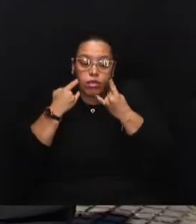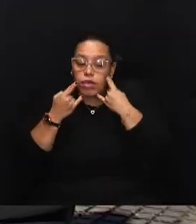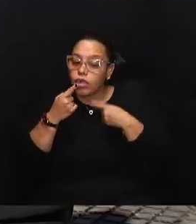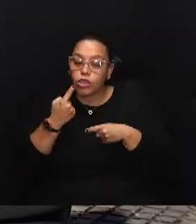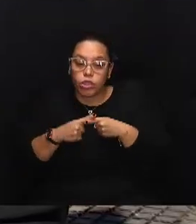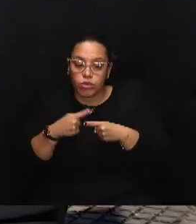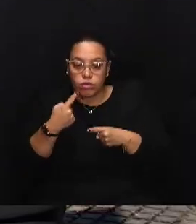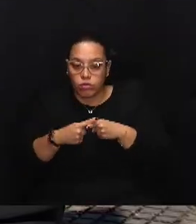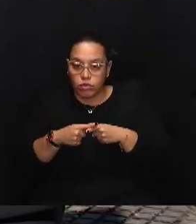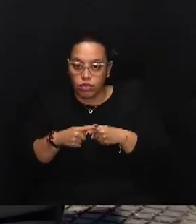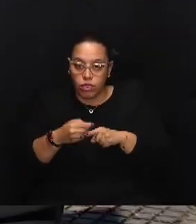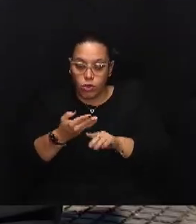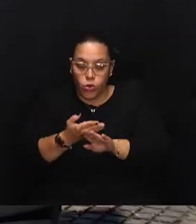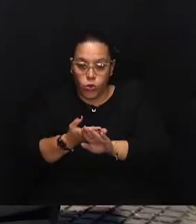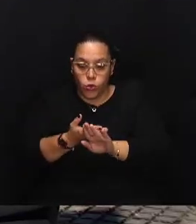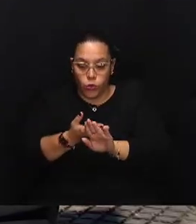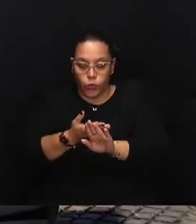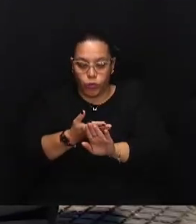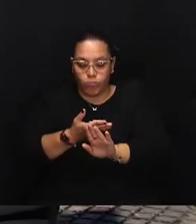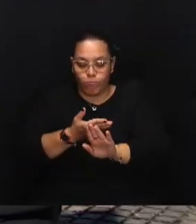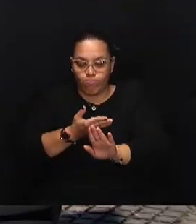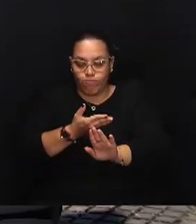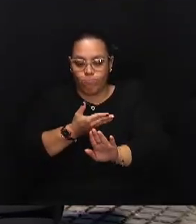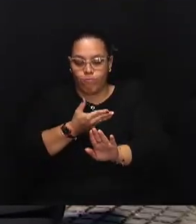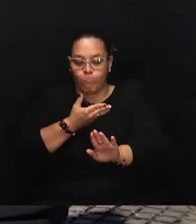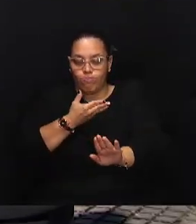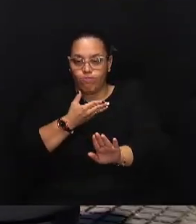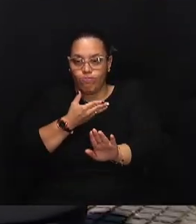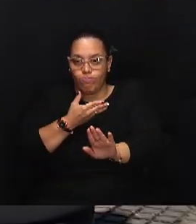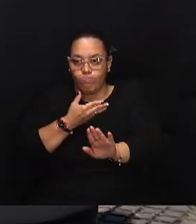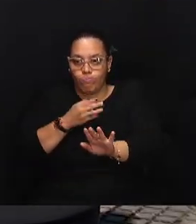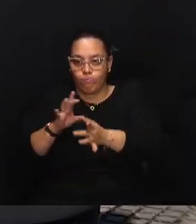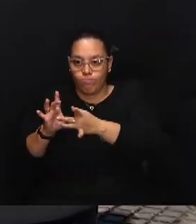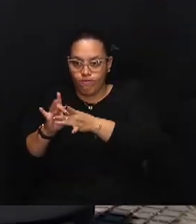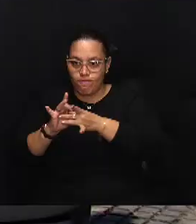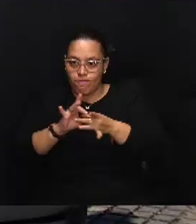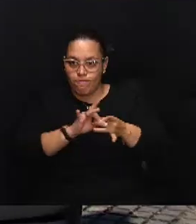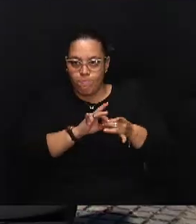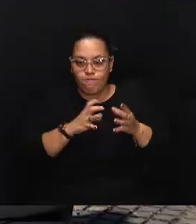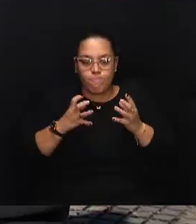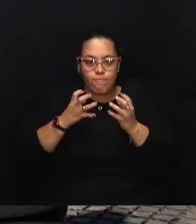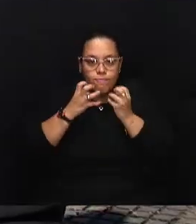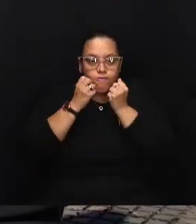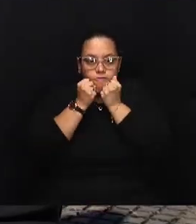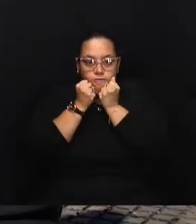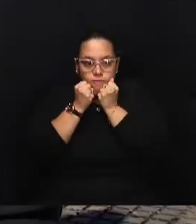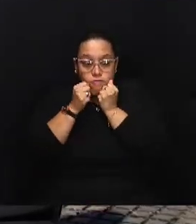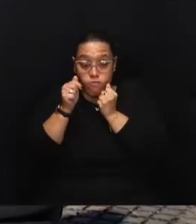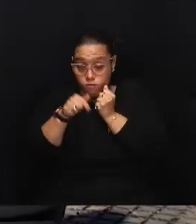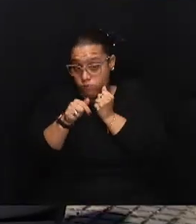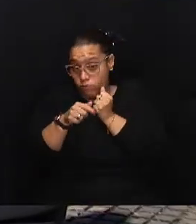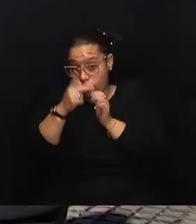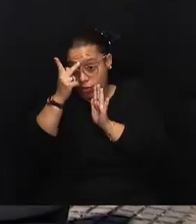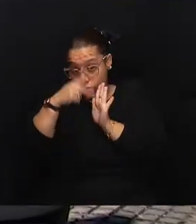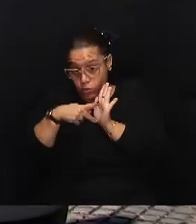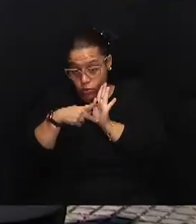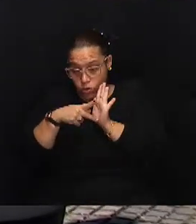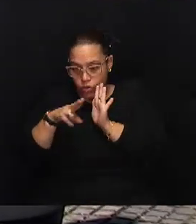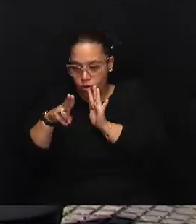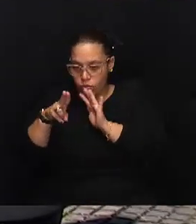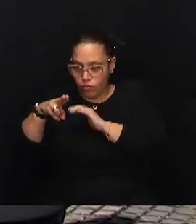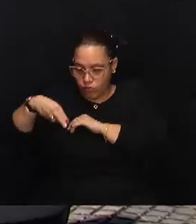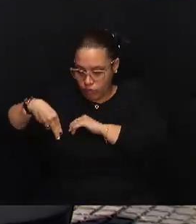porque ela é sempre afastada desse contexto dos patrimônios que estão aqui. E, na verdade, a própria Unesco diz